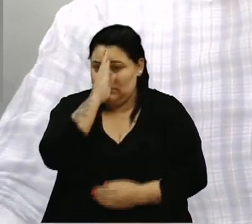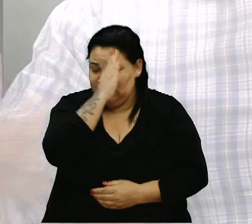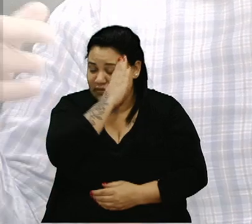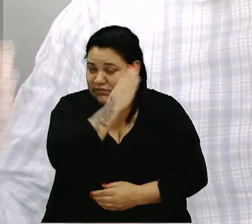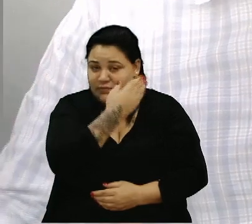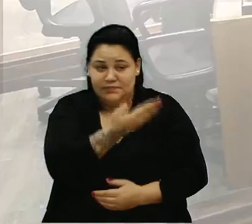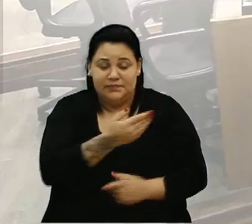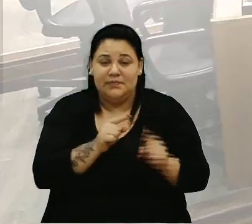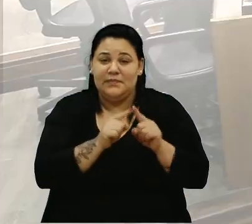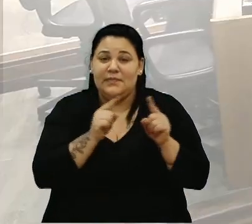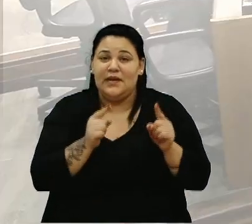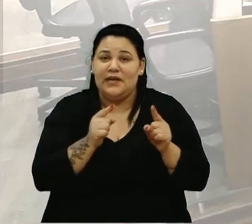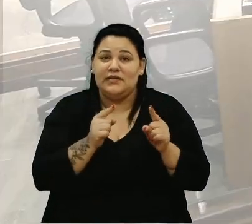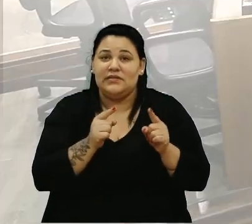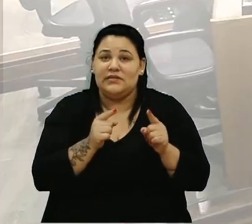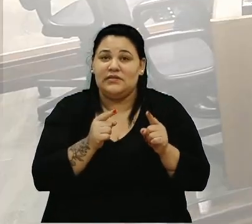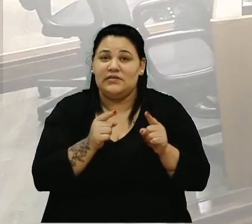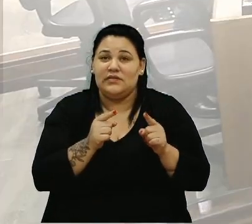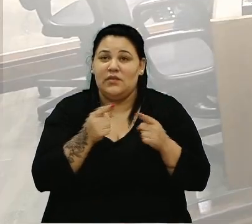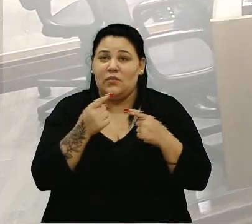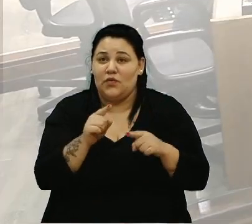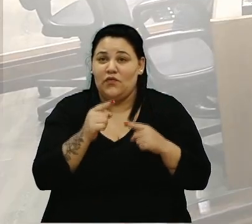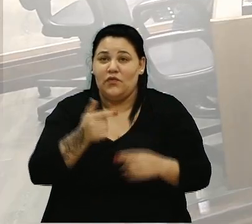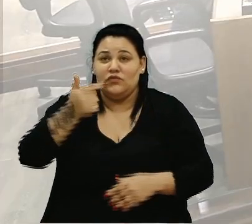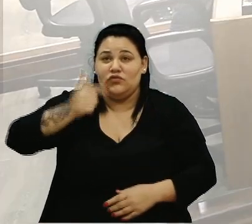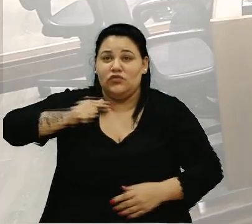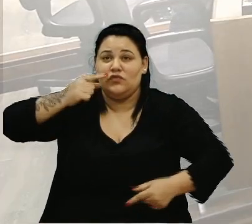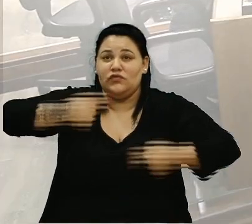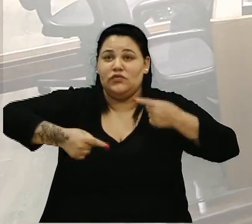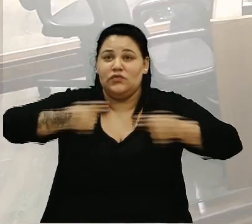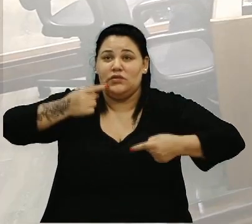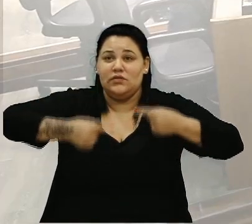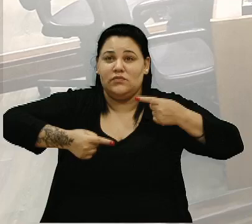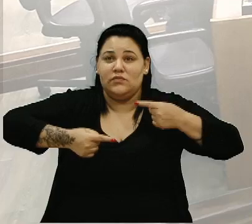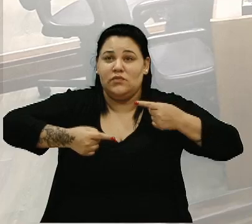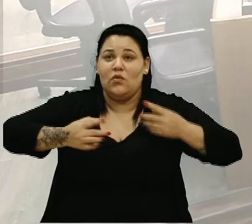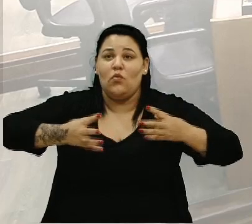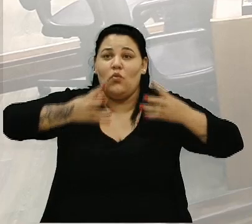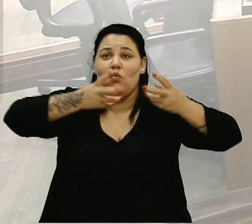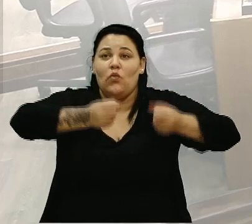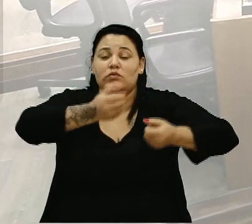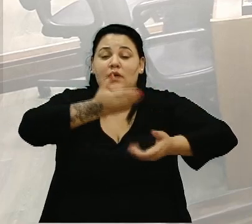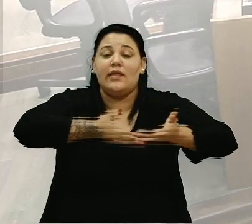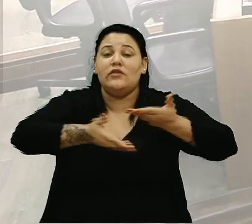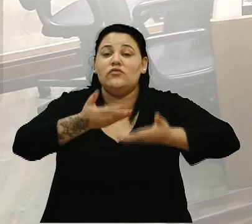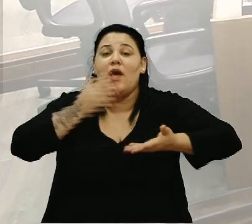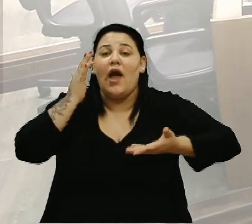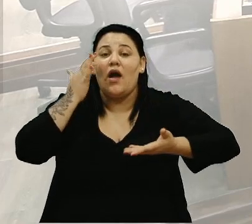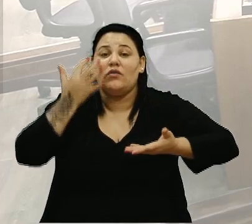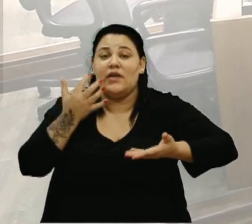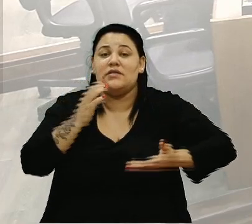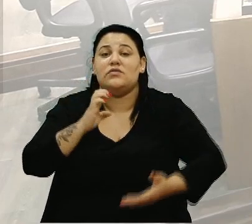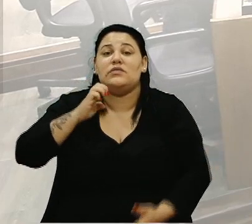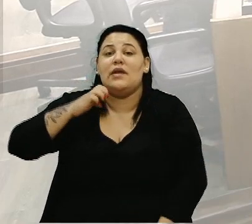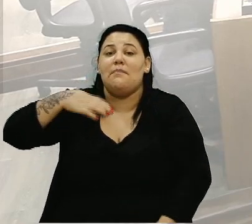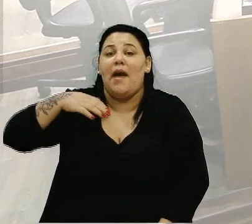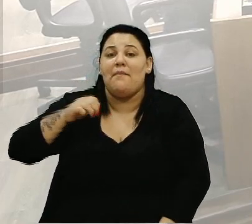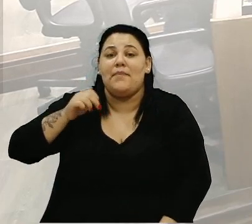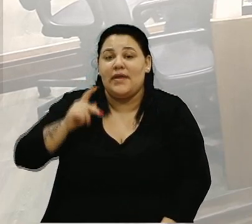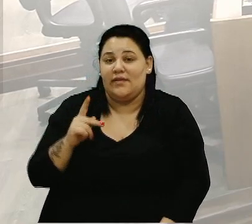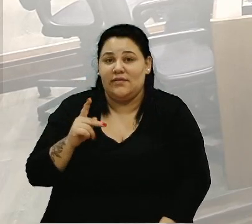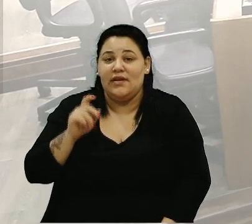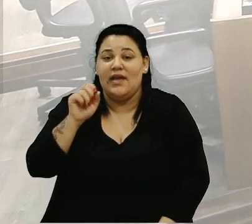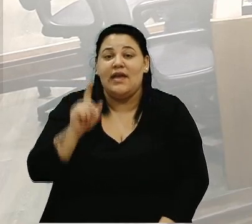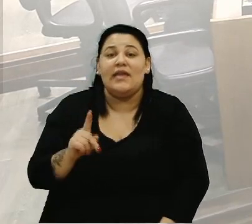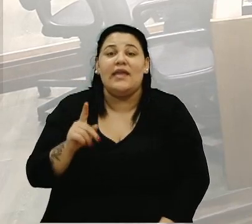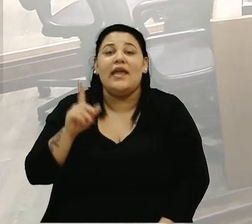mas provoco novamente essa discussão. Quantos atendimentos estão ocorrendo no CEMAP? Quem são